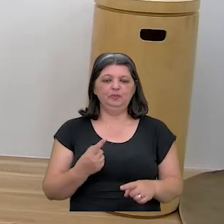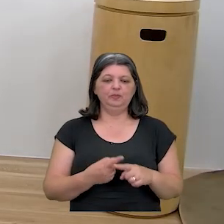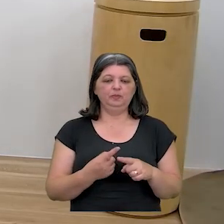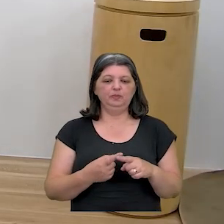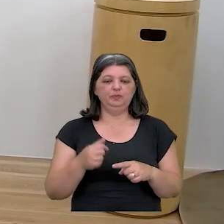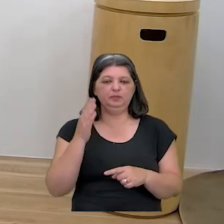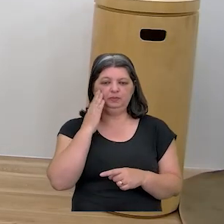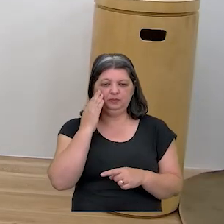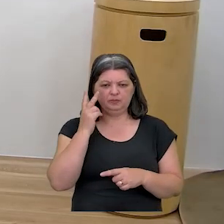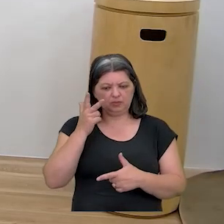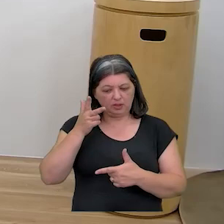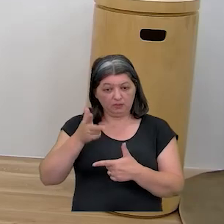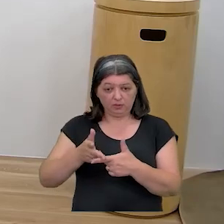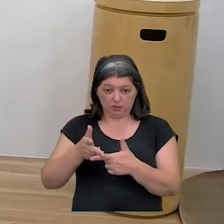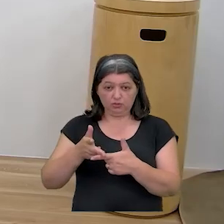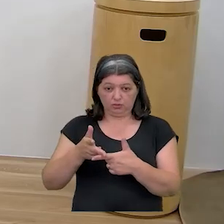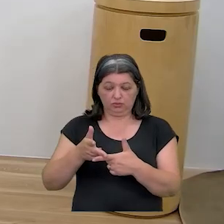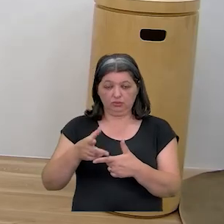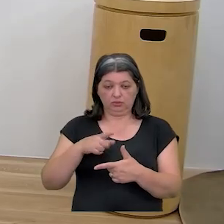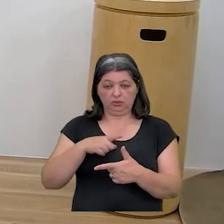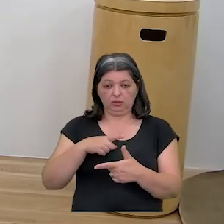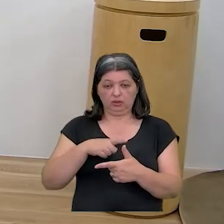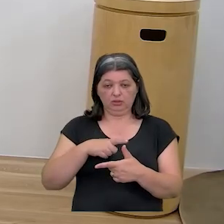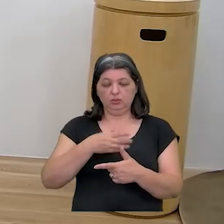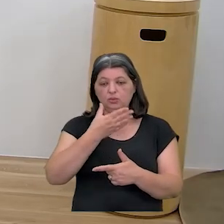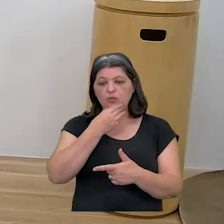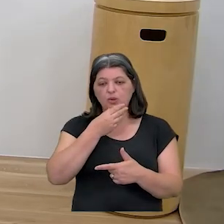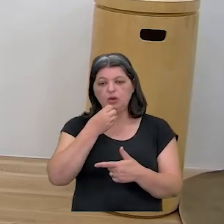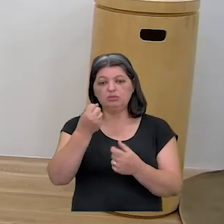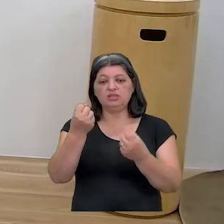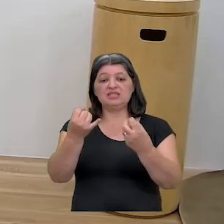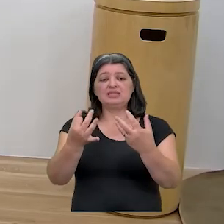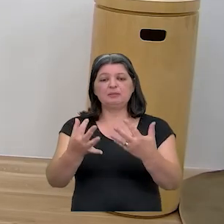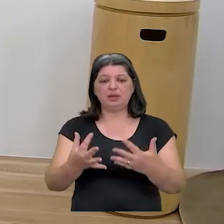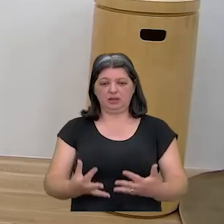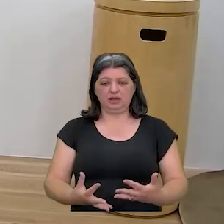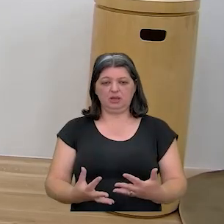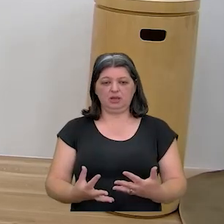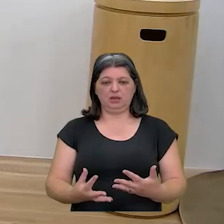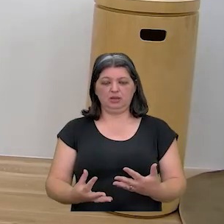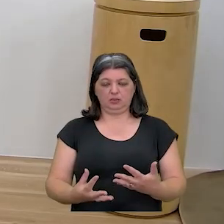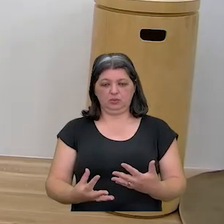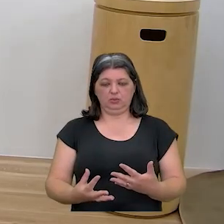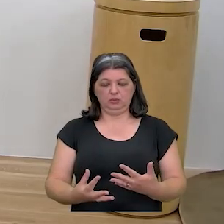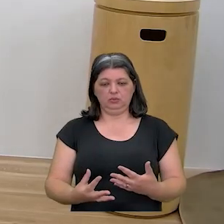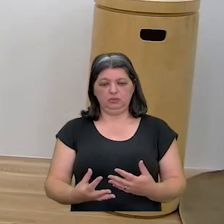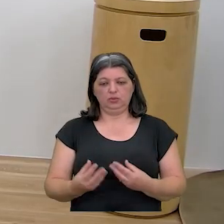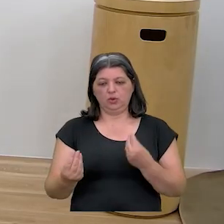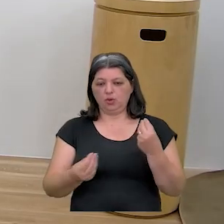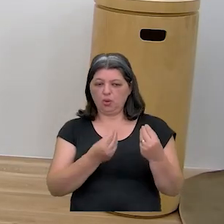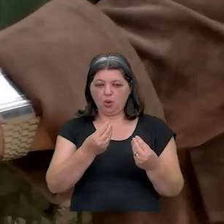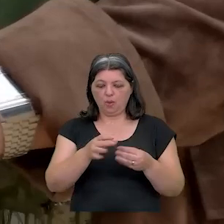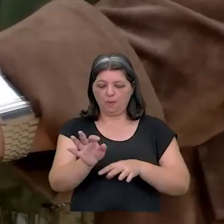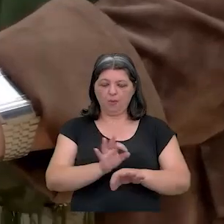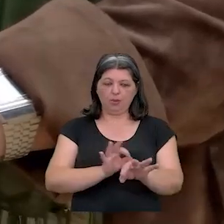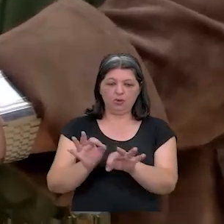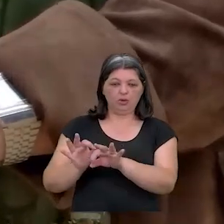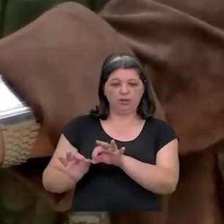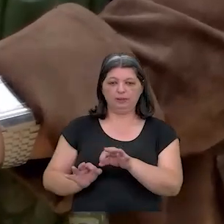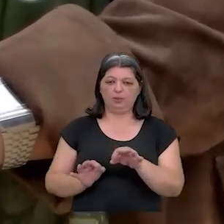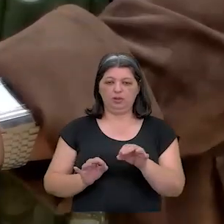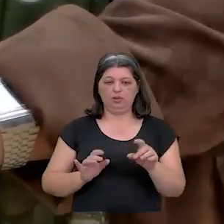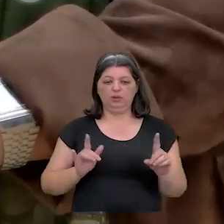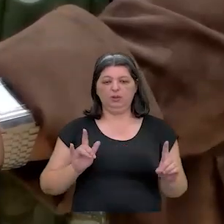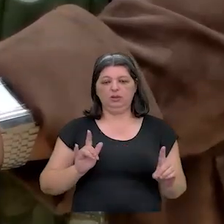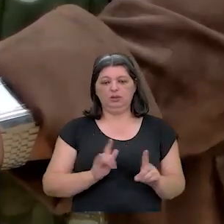coloquei um vídeo de um rapaz explicando bem uma mão na massa de como fazer uma fanzine. Um fanzine, né? Então, o nome